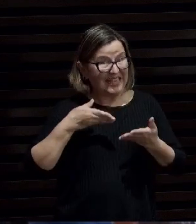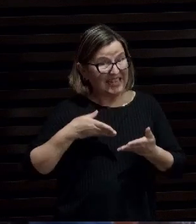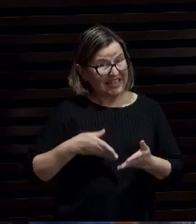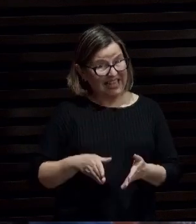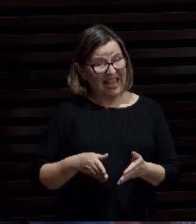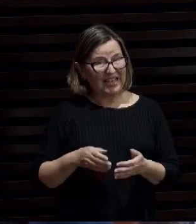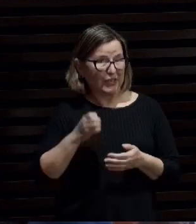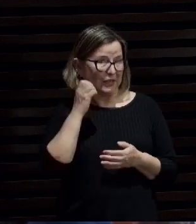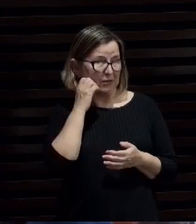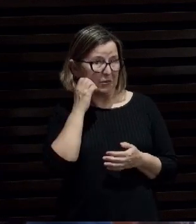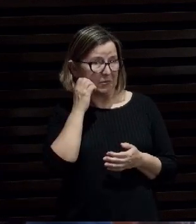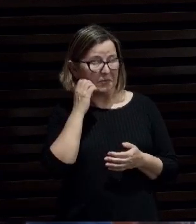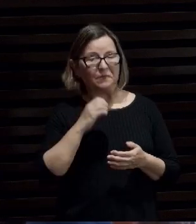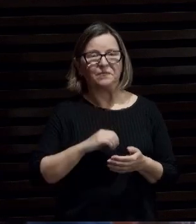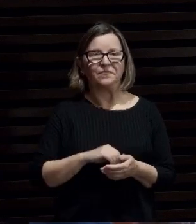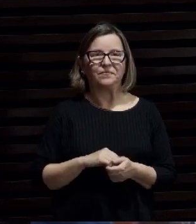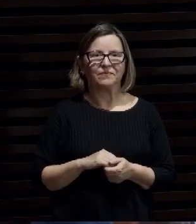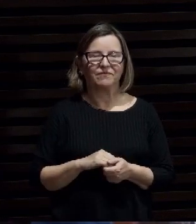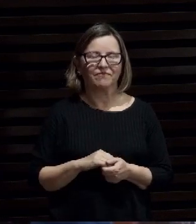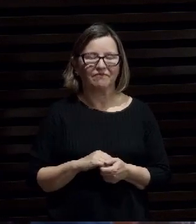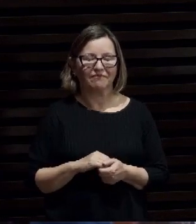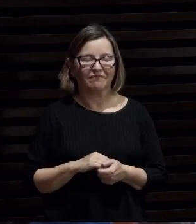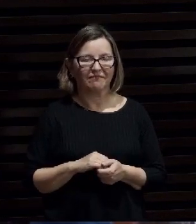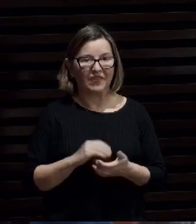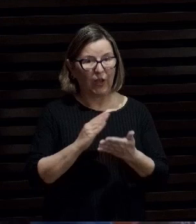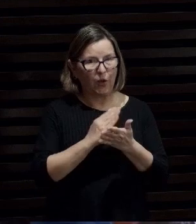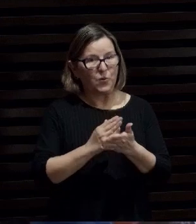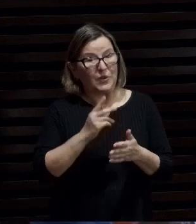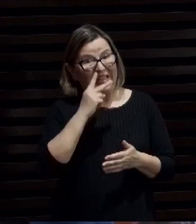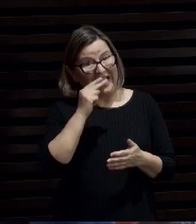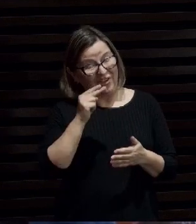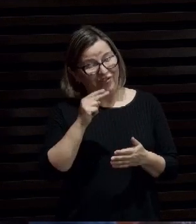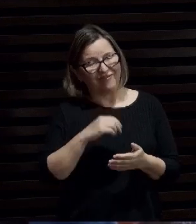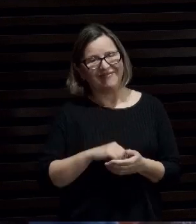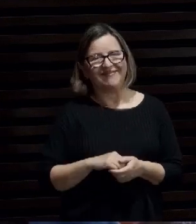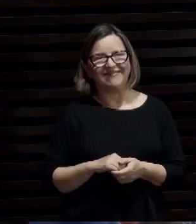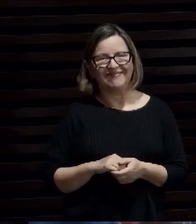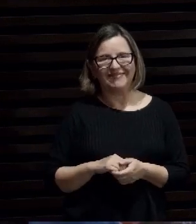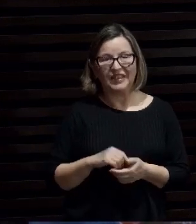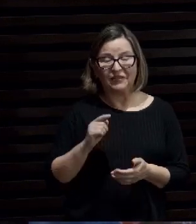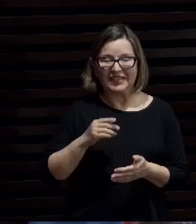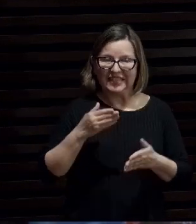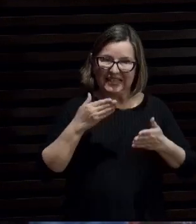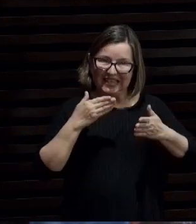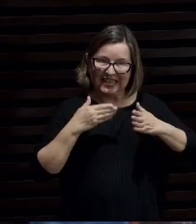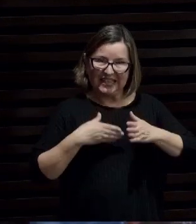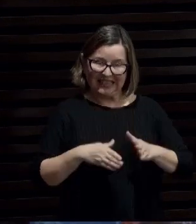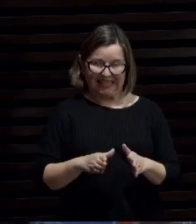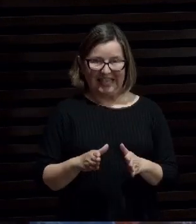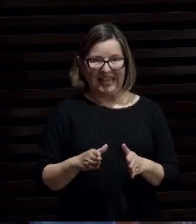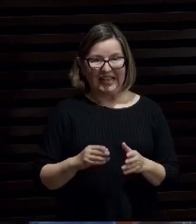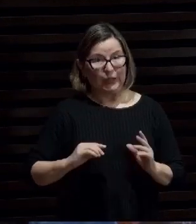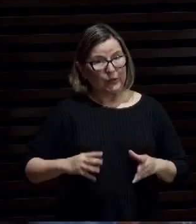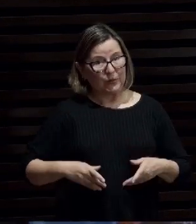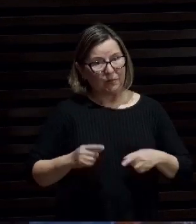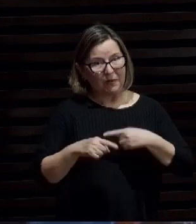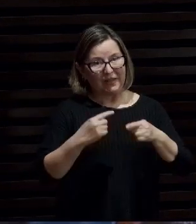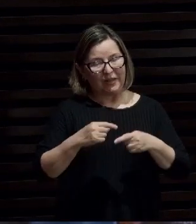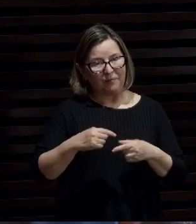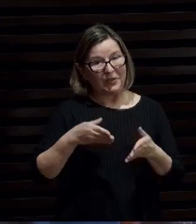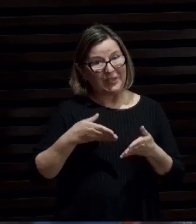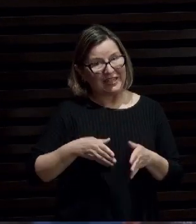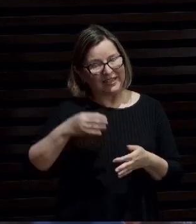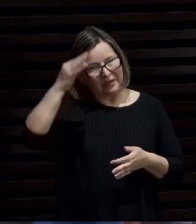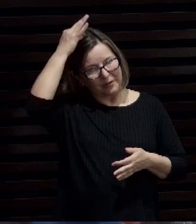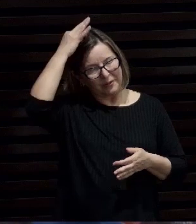líquido. Uns afirmam isso, que você nasce primeiro na carne, depois você nasce do Espírito.